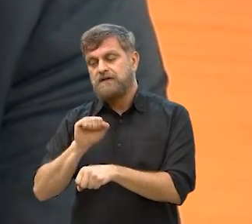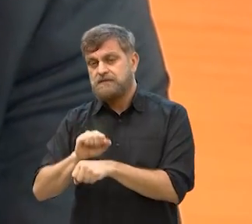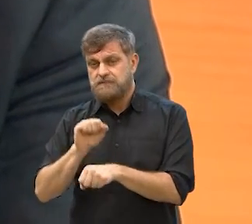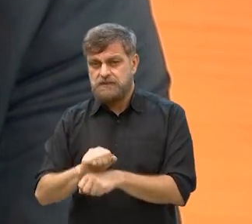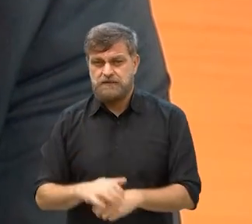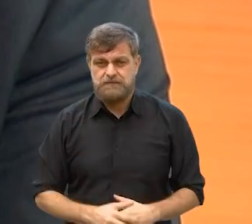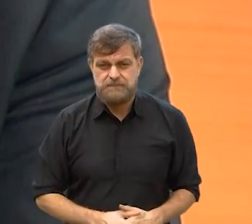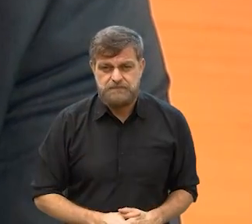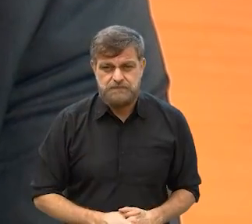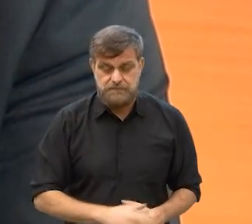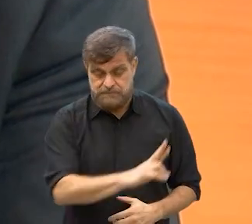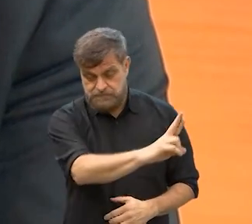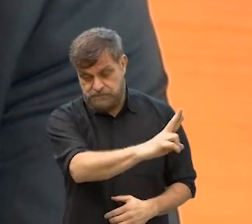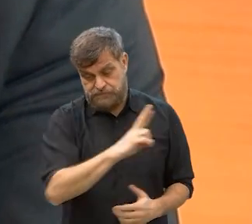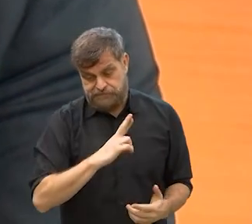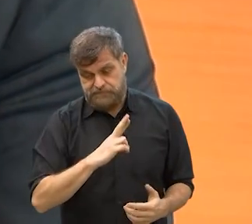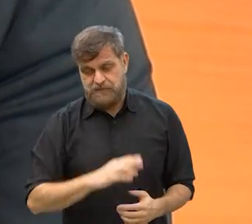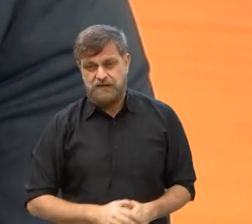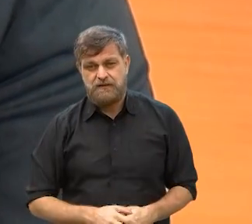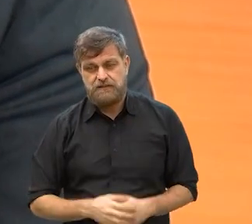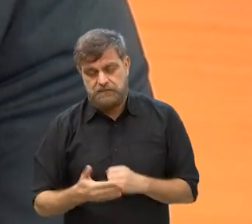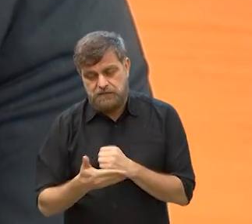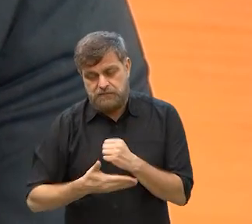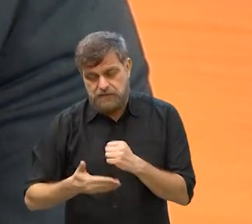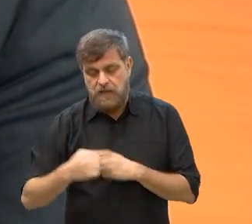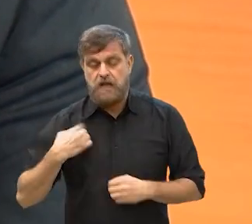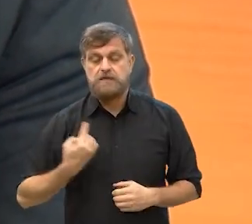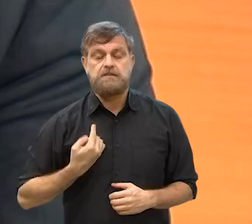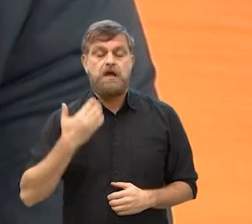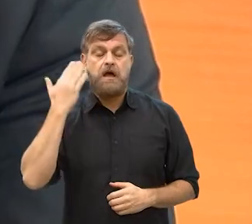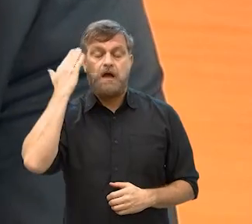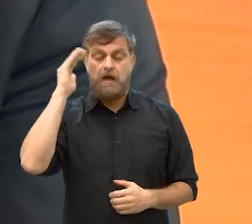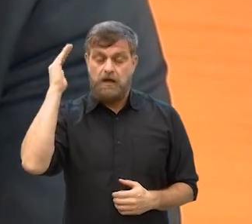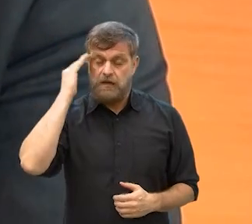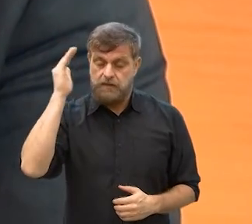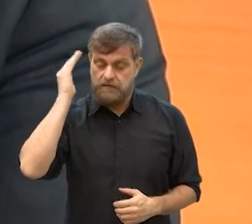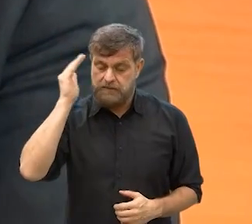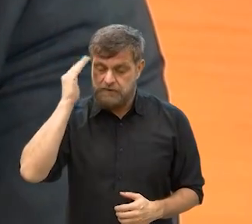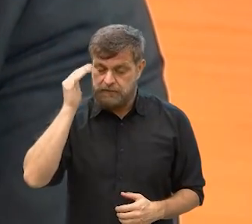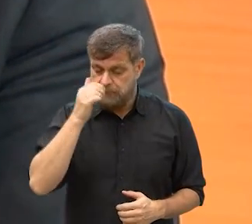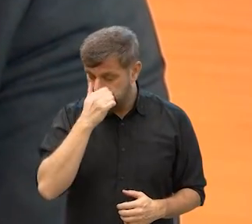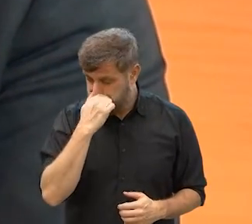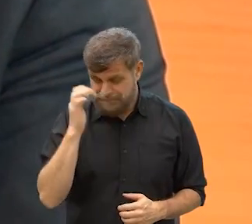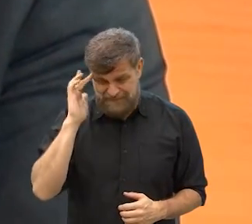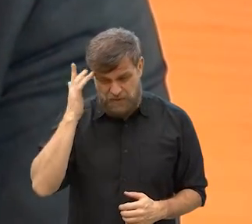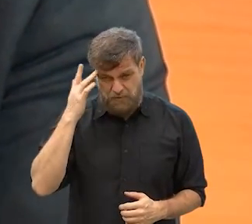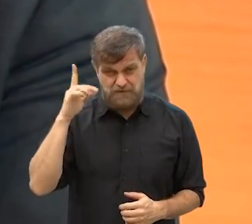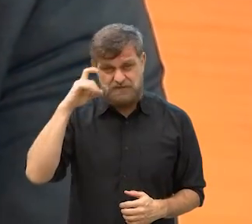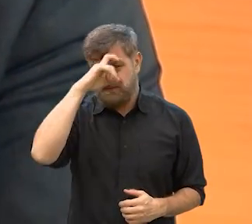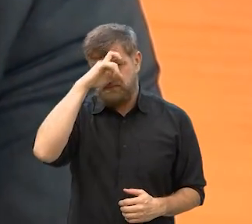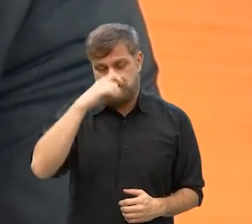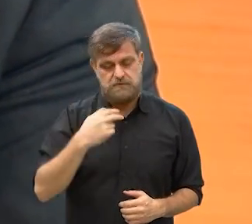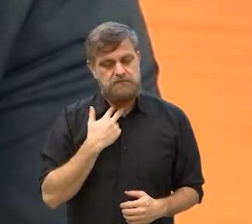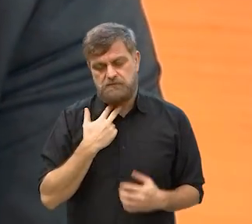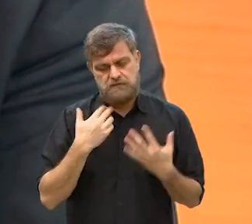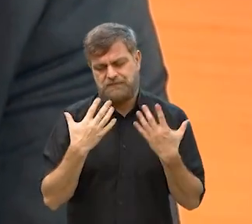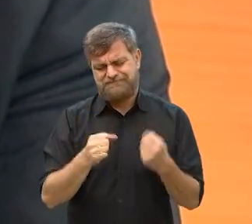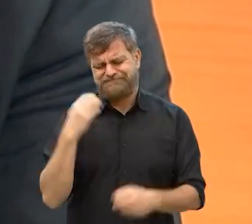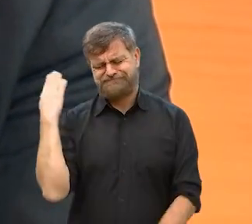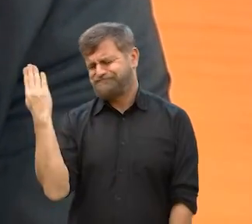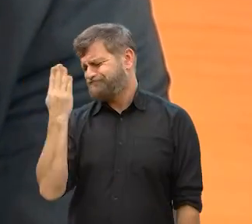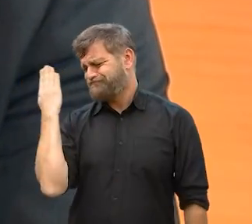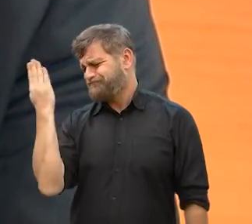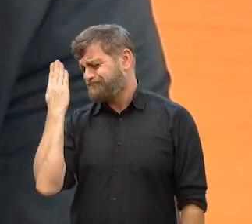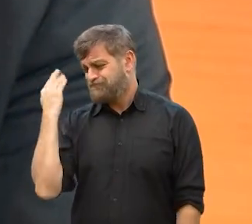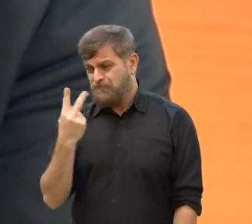Esperamos que a resposta seja, no mínimo, convincente, o que eu acho difícil. É inaceitável